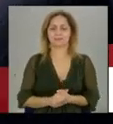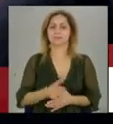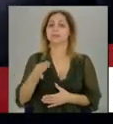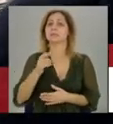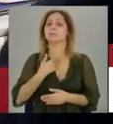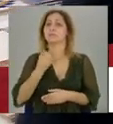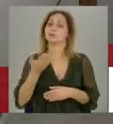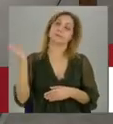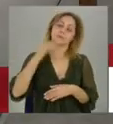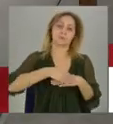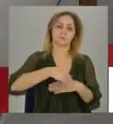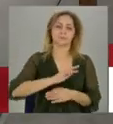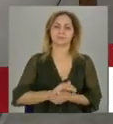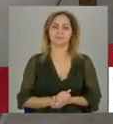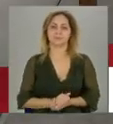vamos sair.